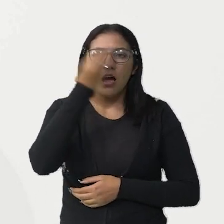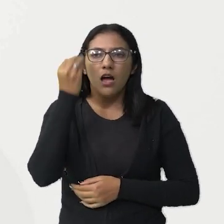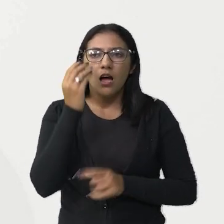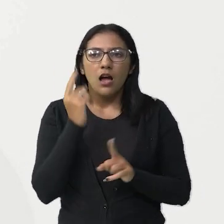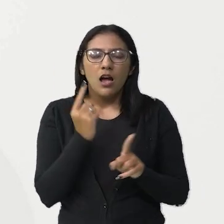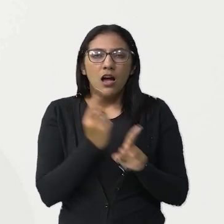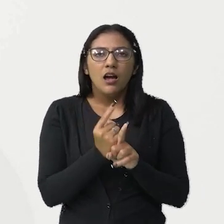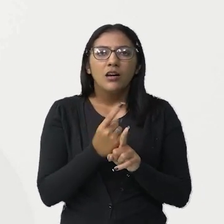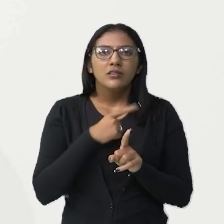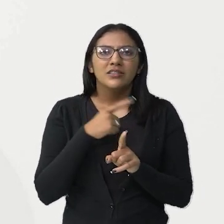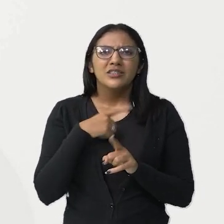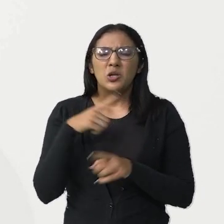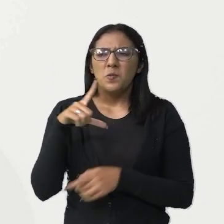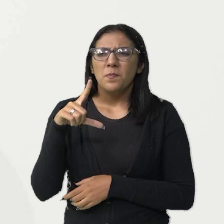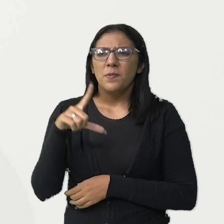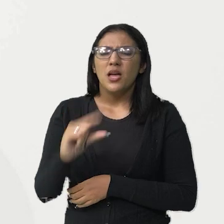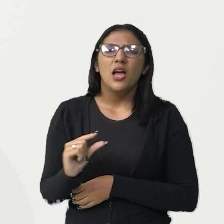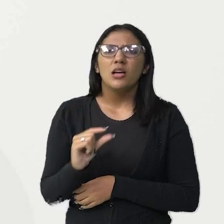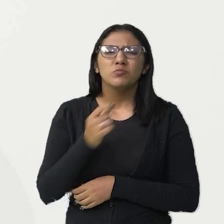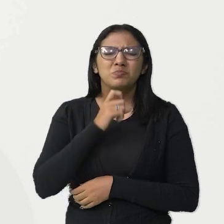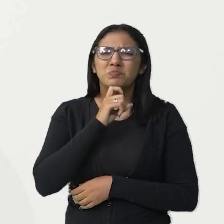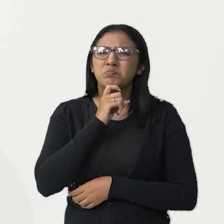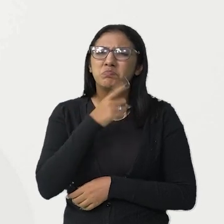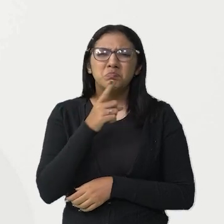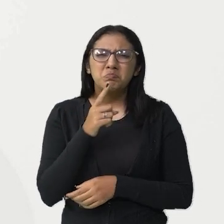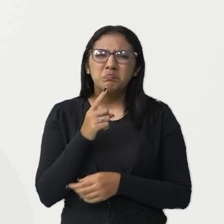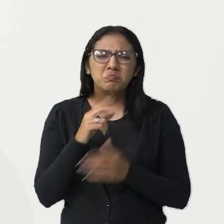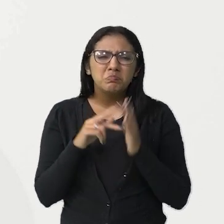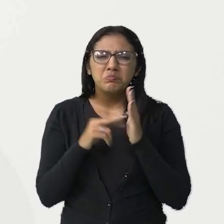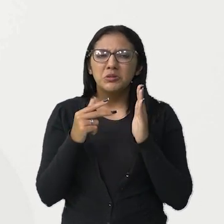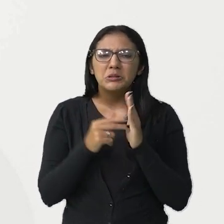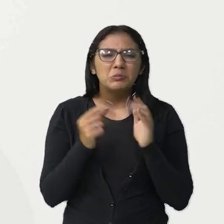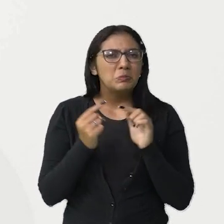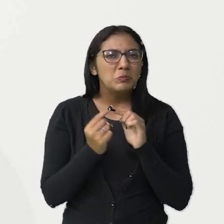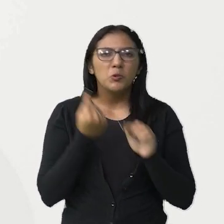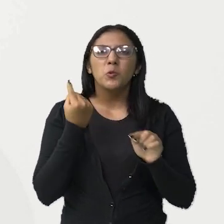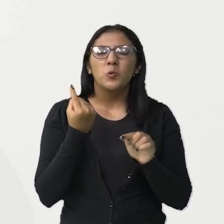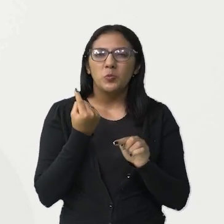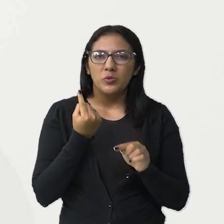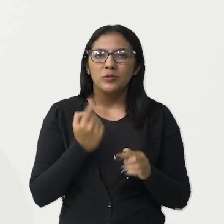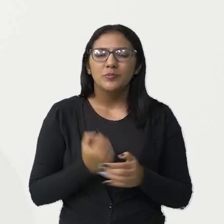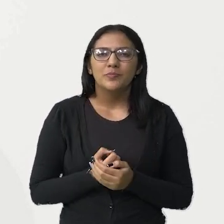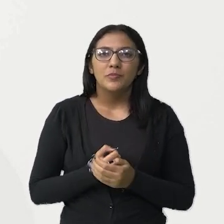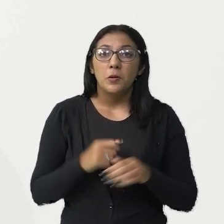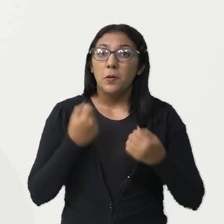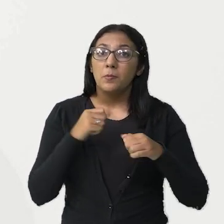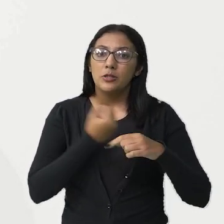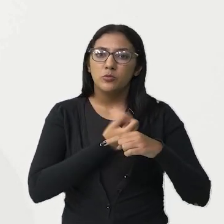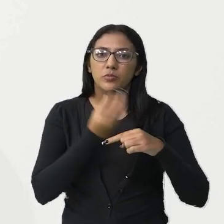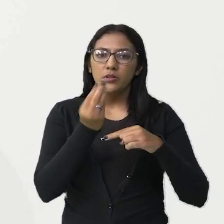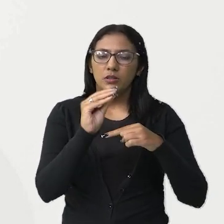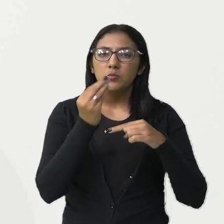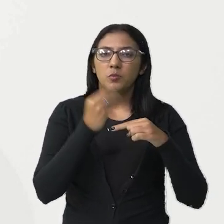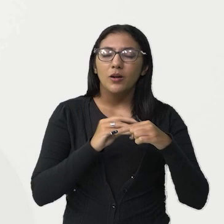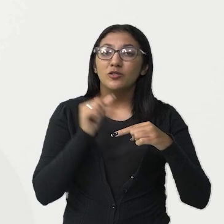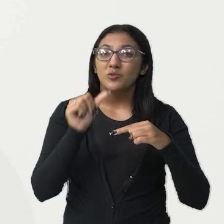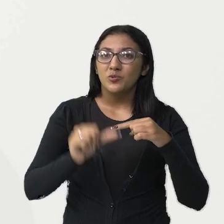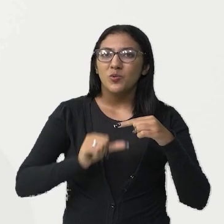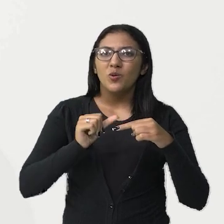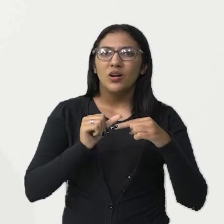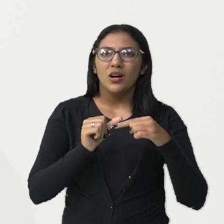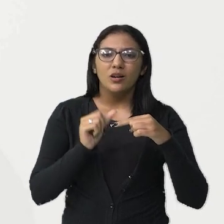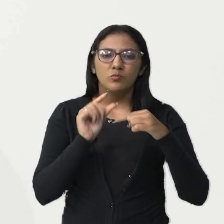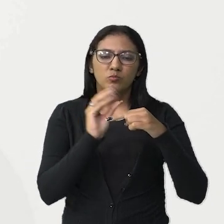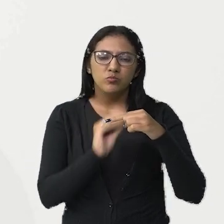um resultado menor do que 18, que não faria menor sentido, tá? Se a gente não trocasse uma das razões, nós